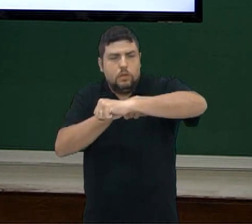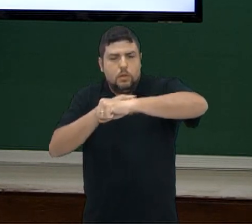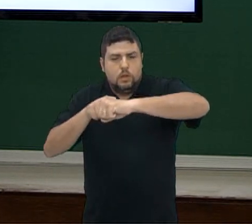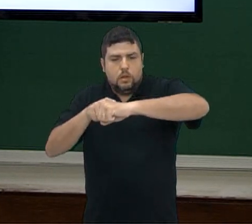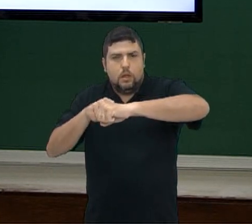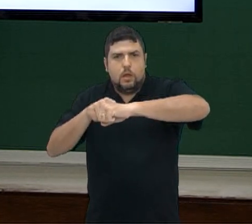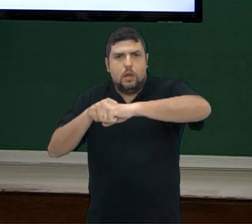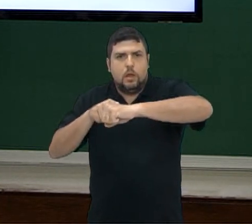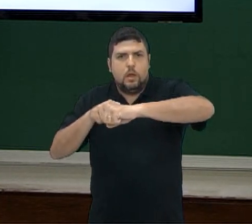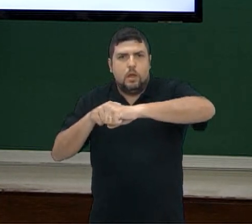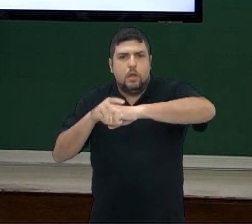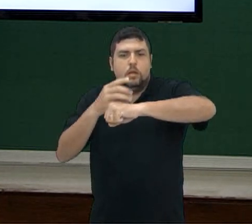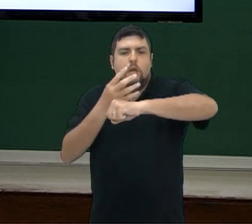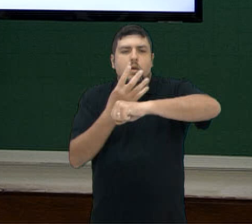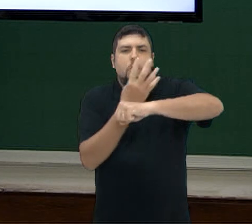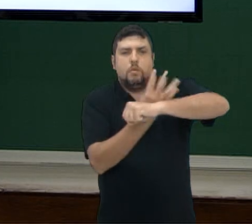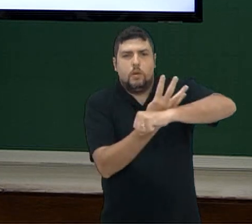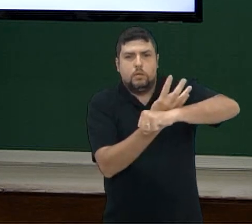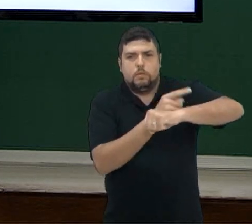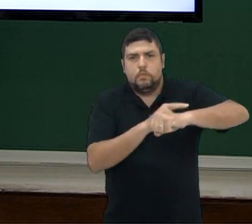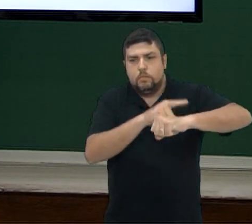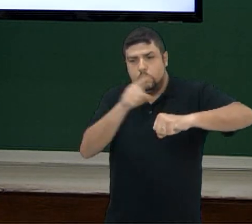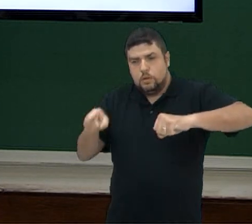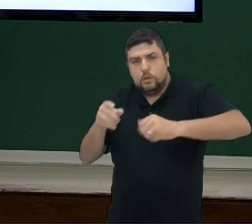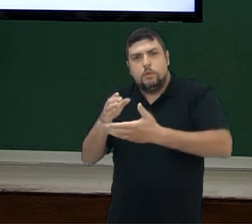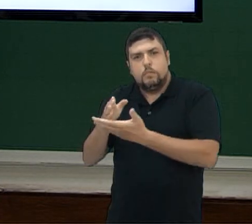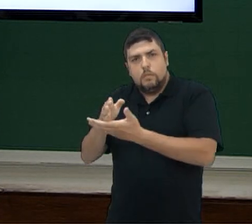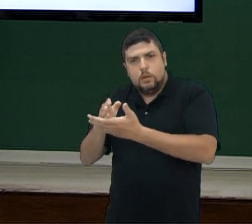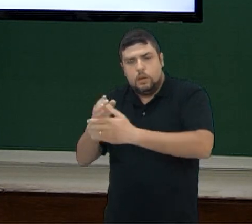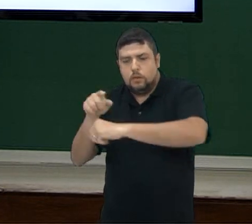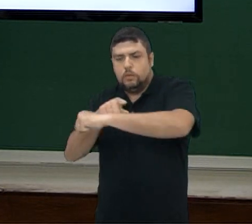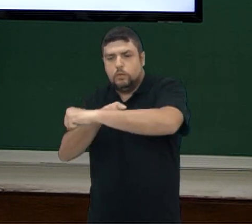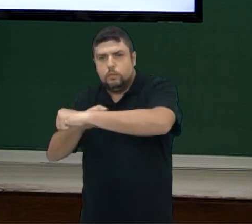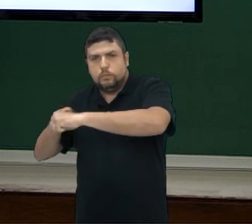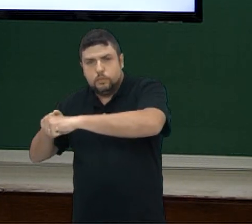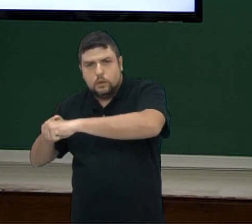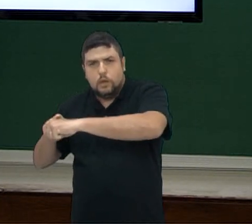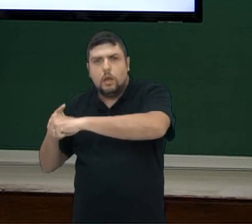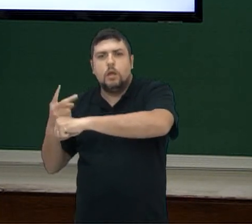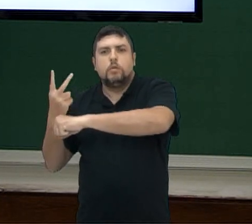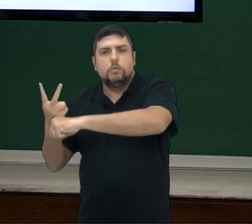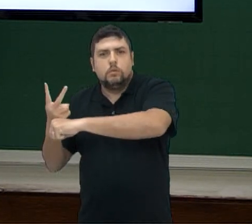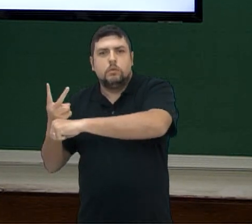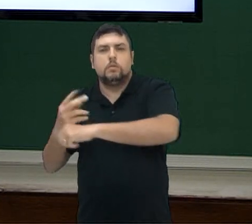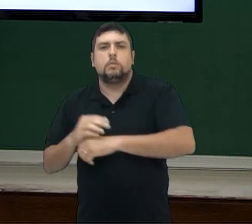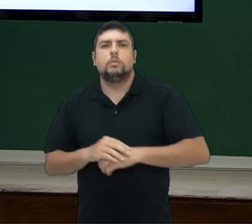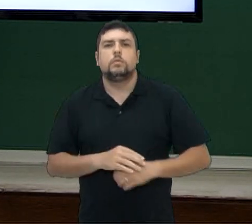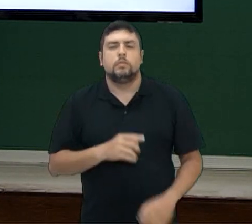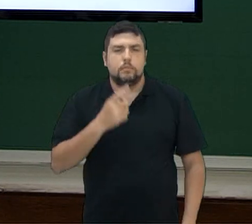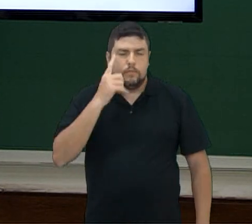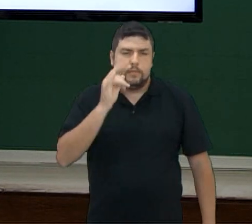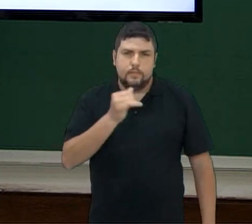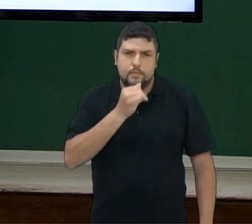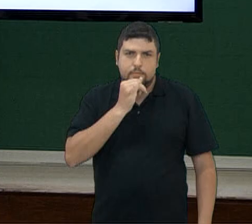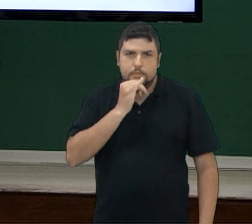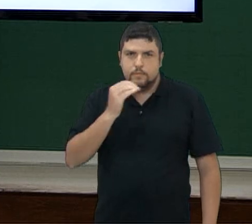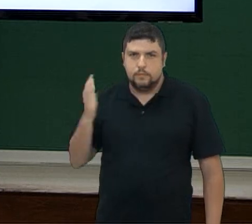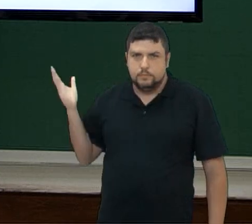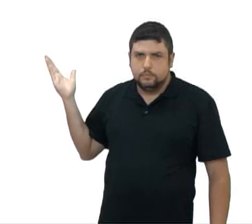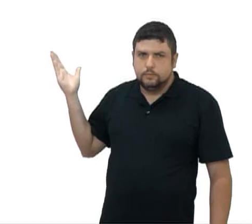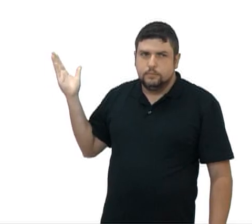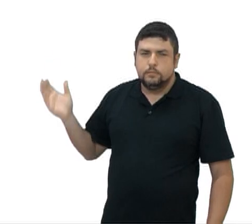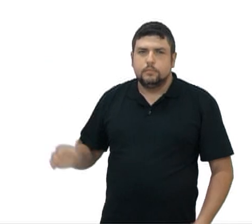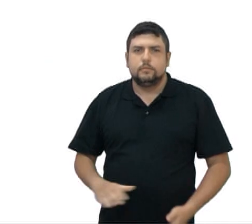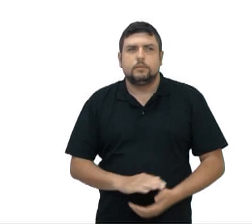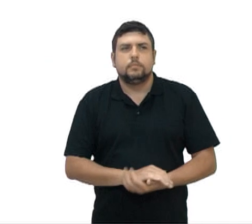2. E o perímetro também vai reduzir pela metade. Vamos ver isso num exemplo?